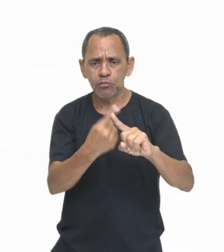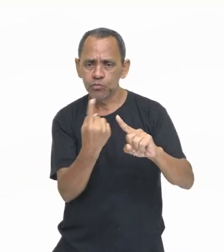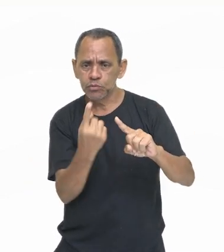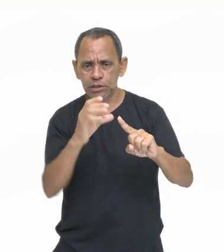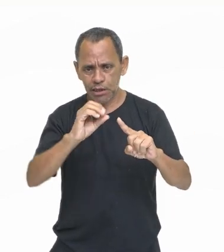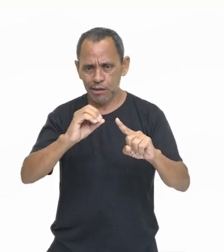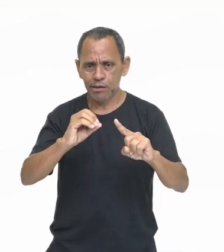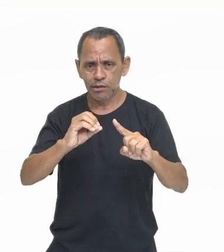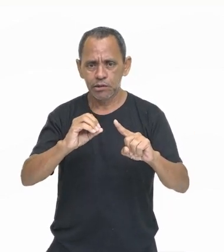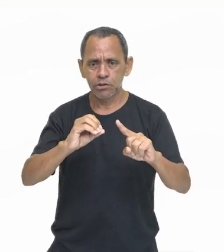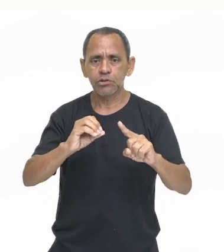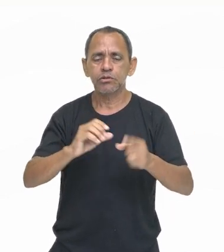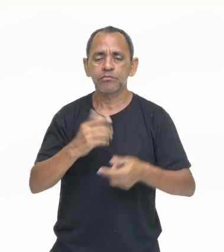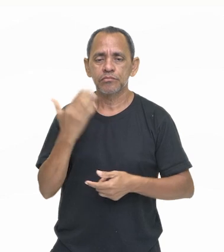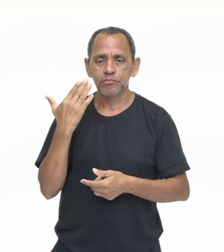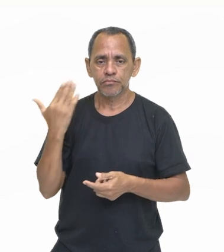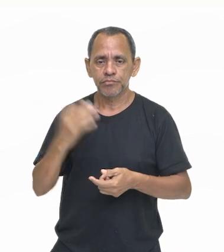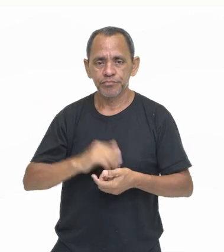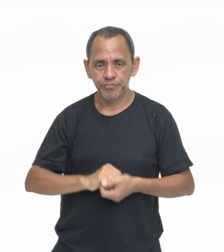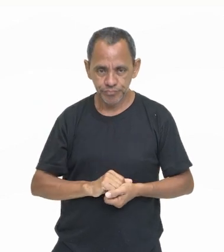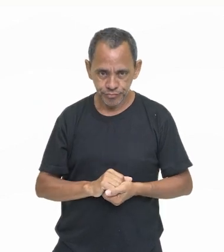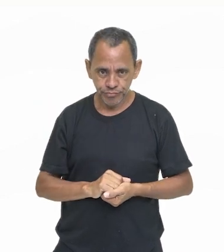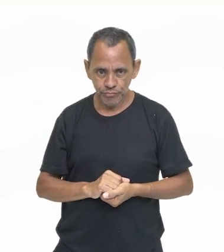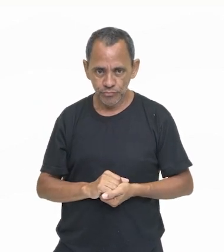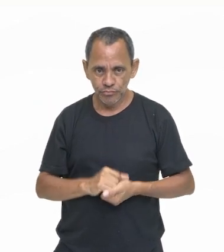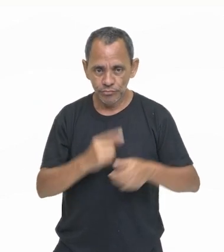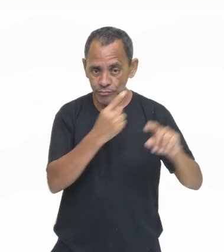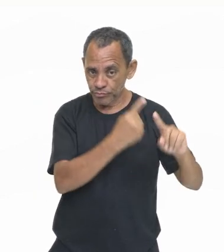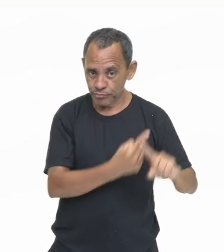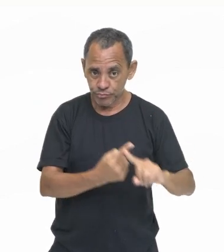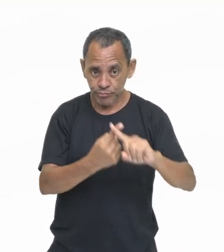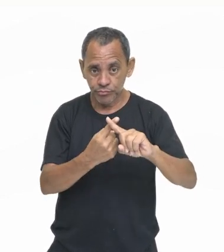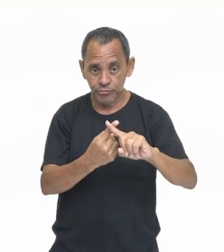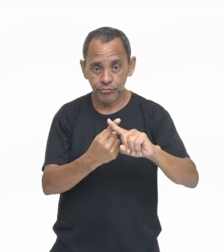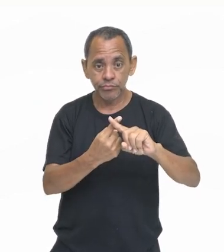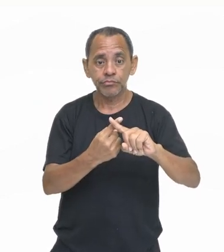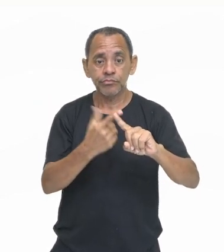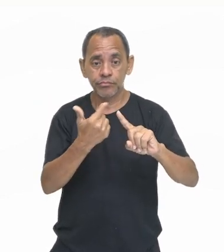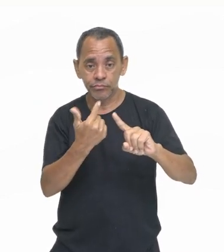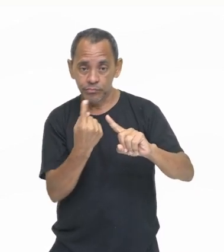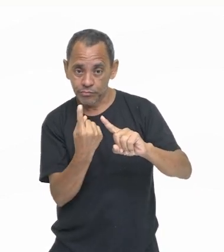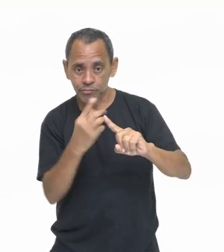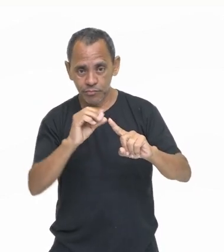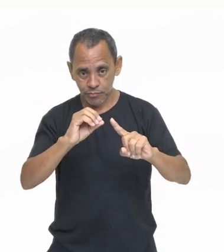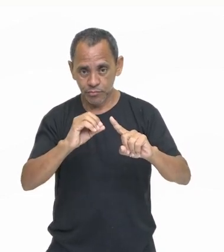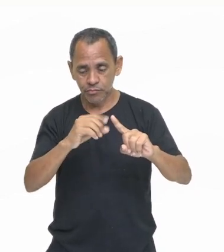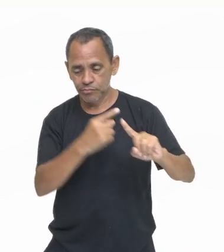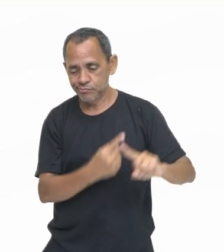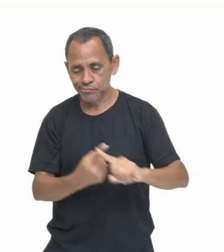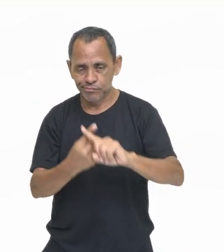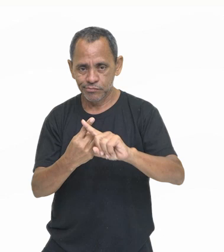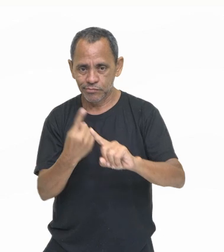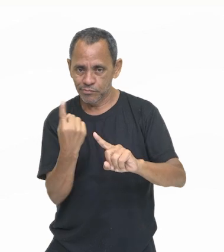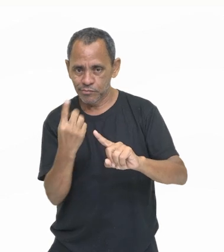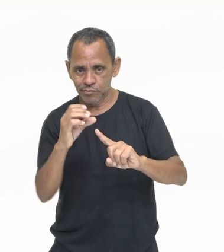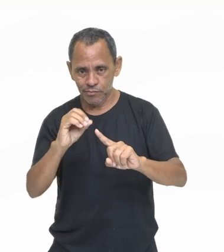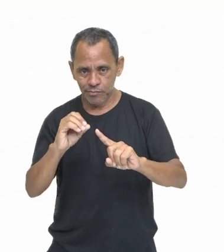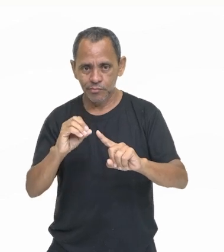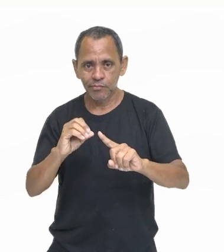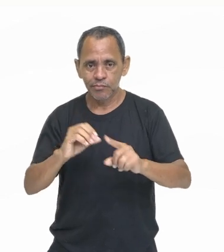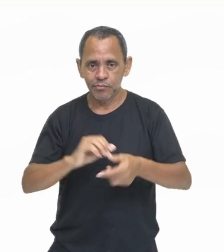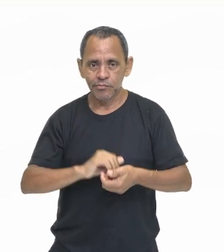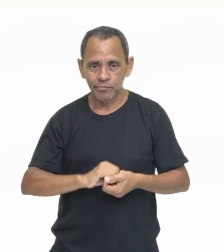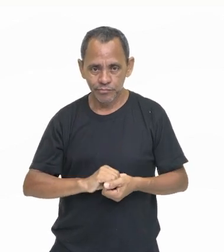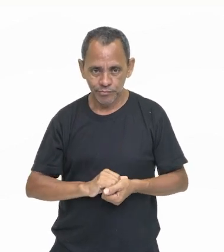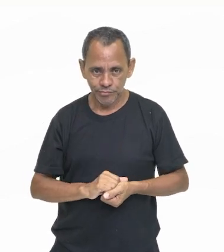Mas eu quero sair de quilograma para decagrama, então vou multiplicar uma vez por 10, mais uma vez por 10, que é a mesma coisa de multiplicar por 100, certo? Ah,